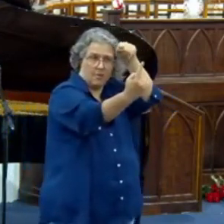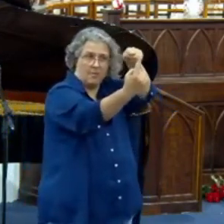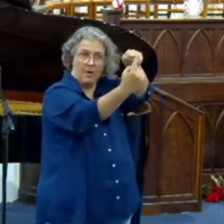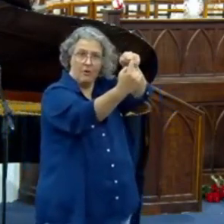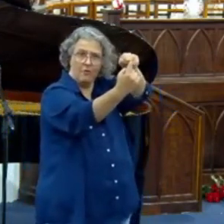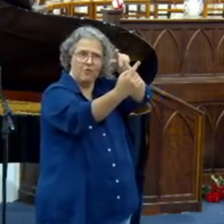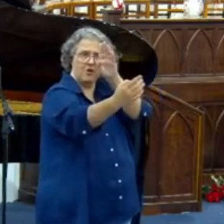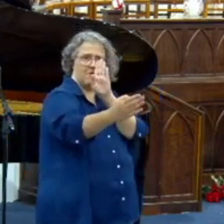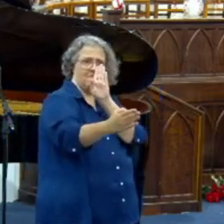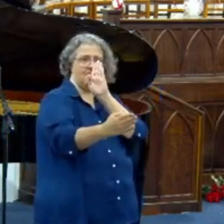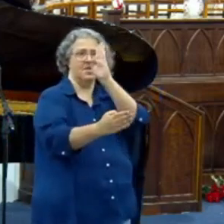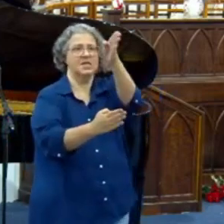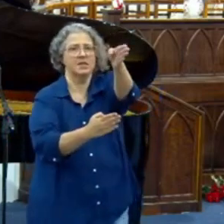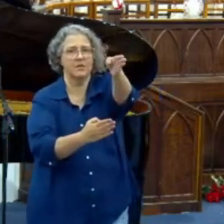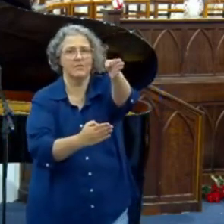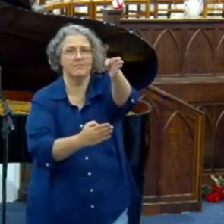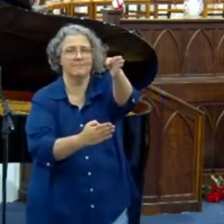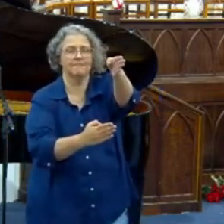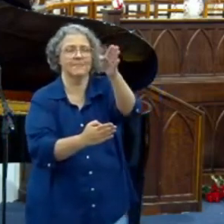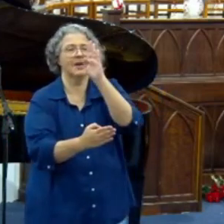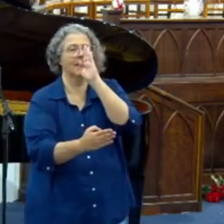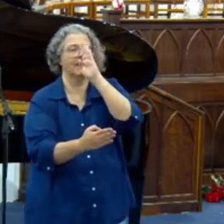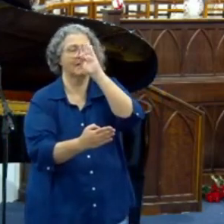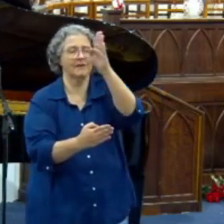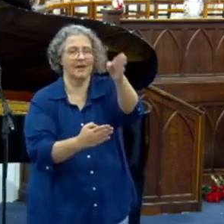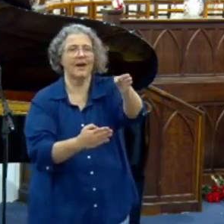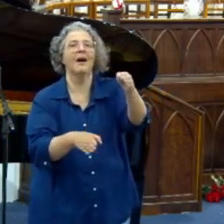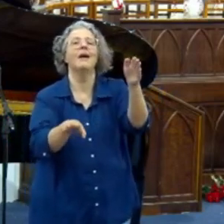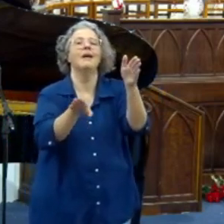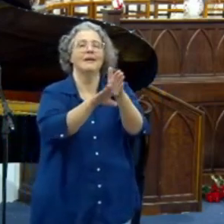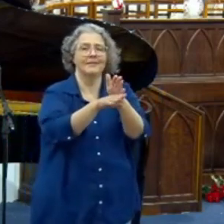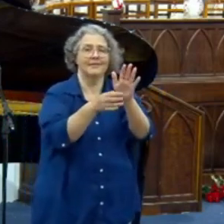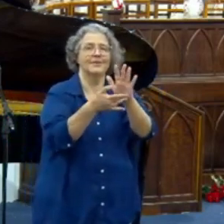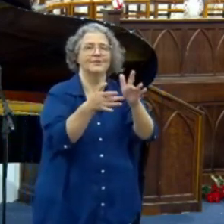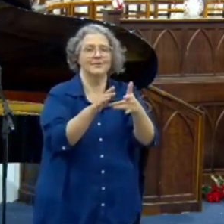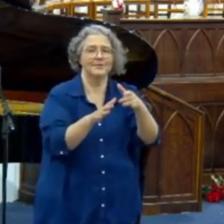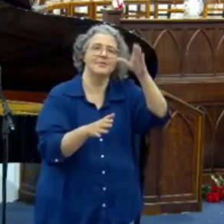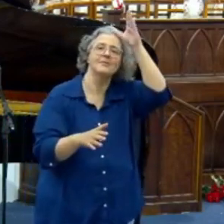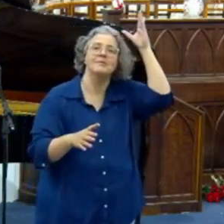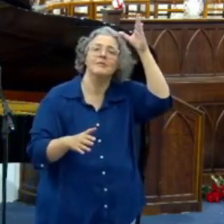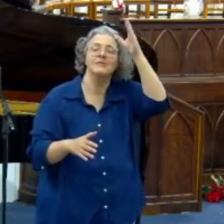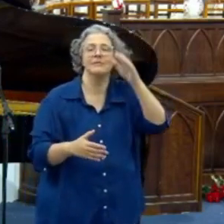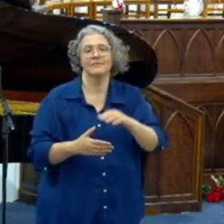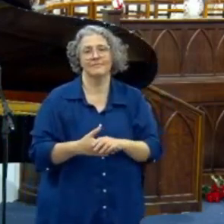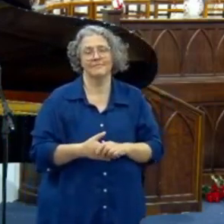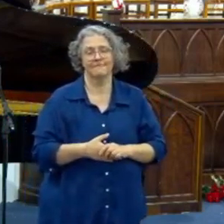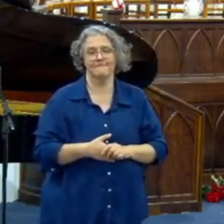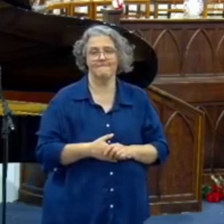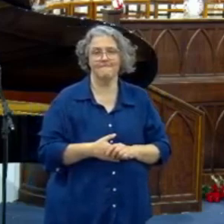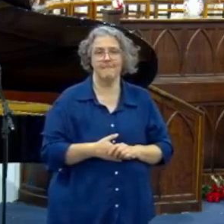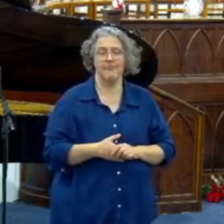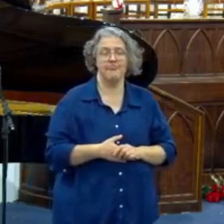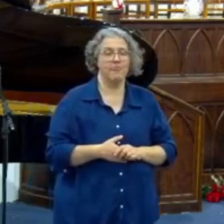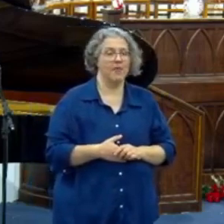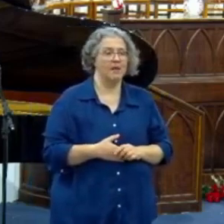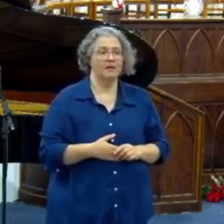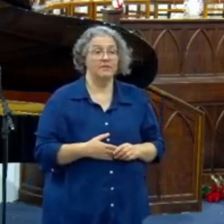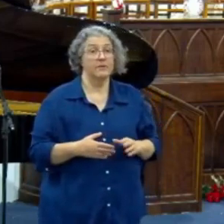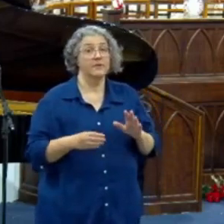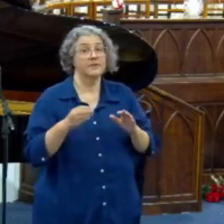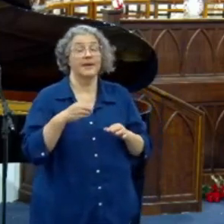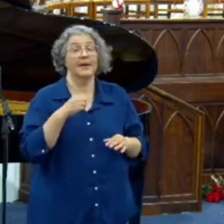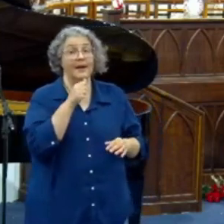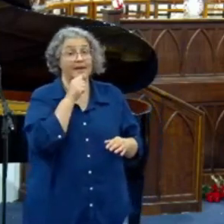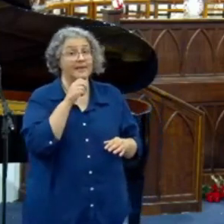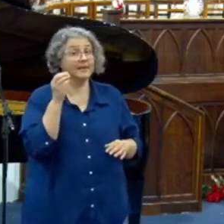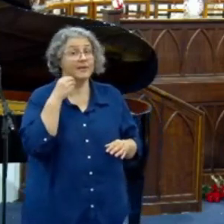Jesus. Irmãos, existe um valor, mas nós não estamos ainda, ou nós não estamos usufruindo ainda esse